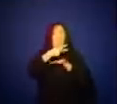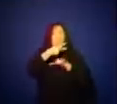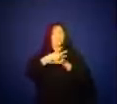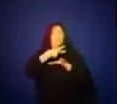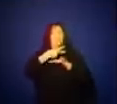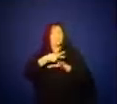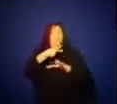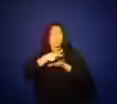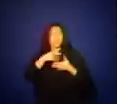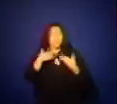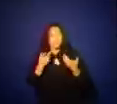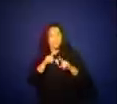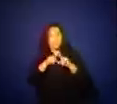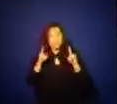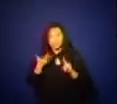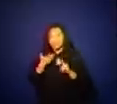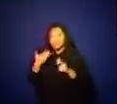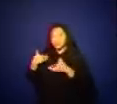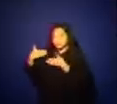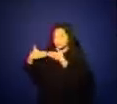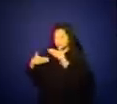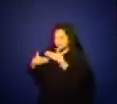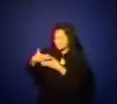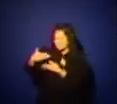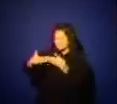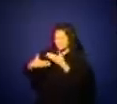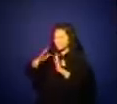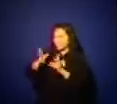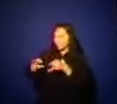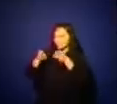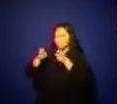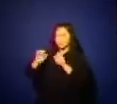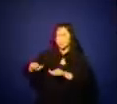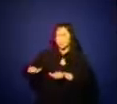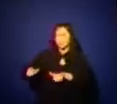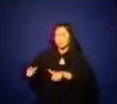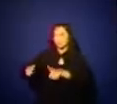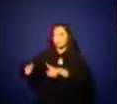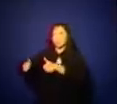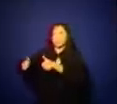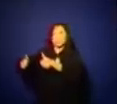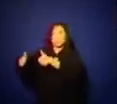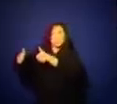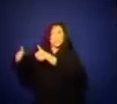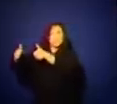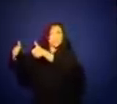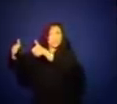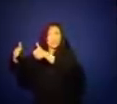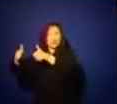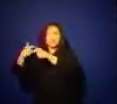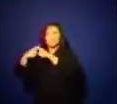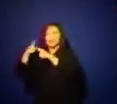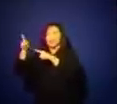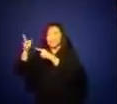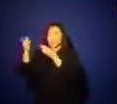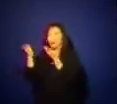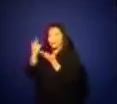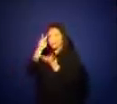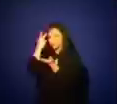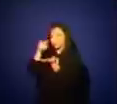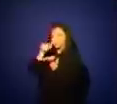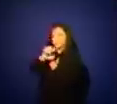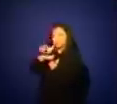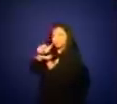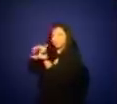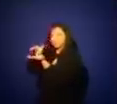a gente olha um pouco a gente de tendência e quando tem uma melhorada no número quando tem é quando aumenta o desemprego nos Estados Unidos Parece que tem uma pressão